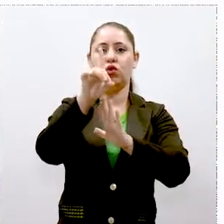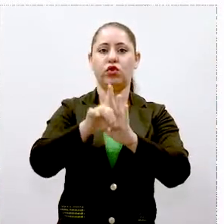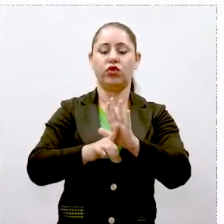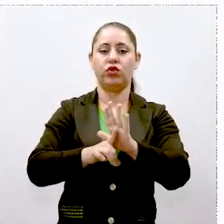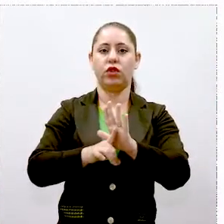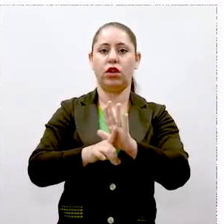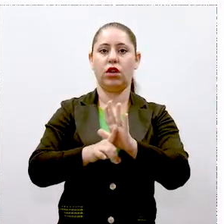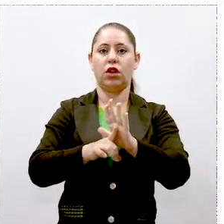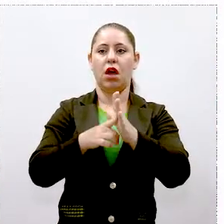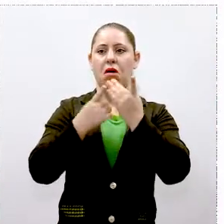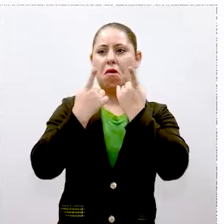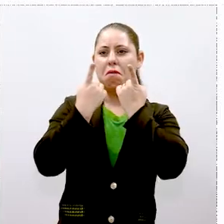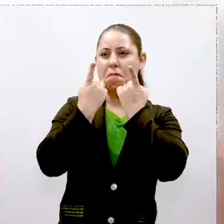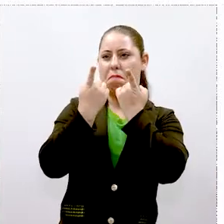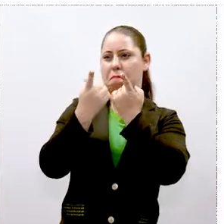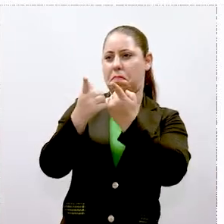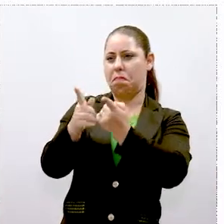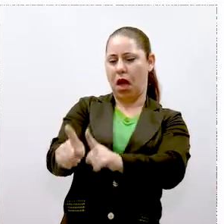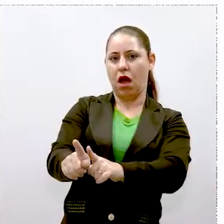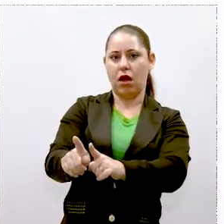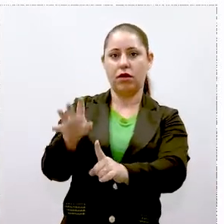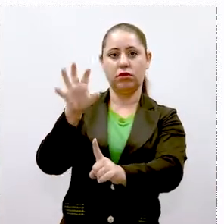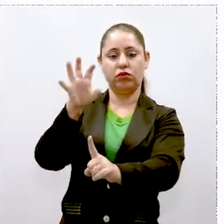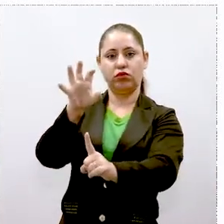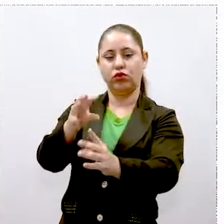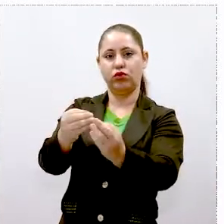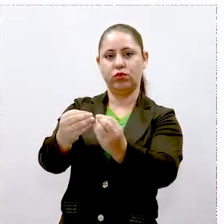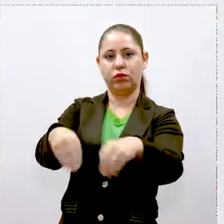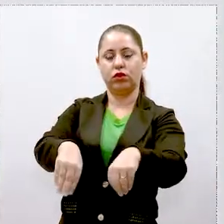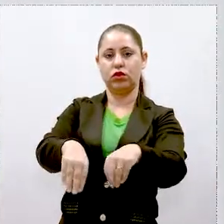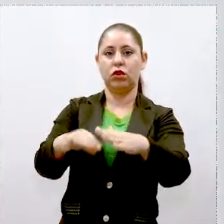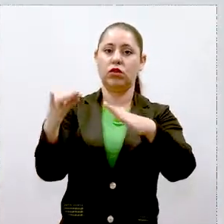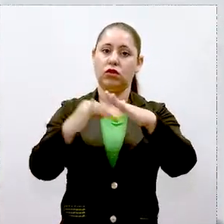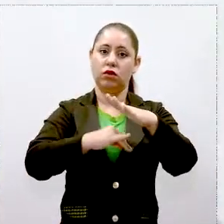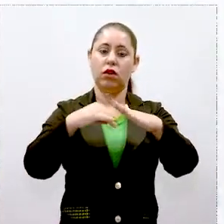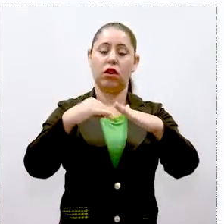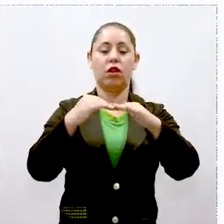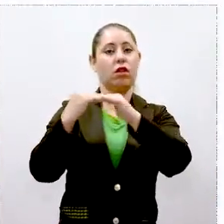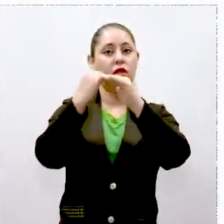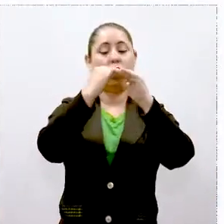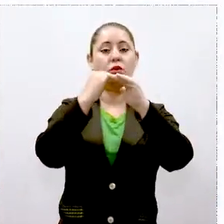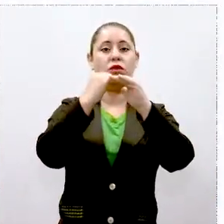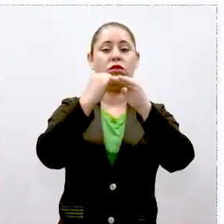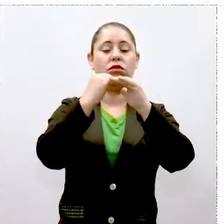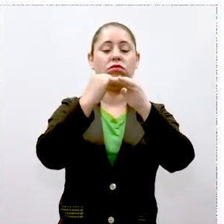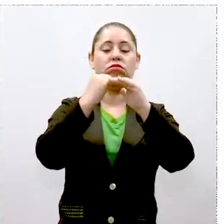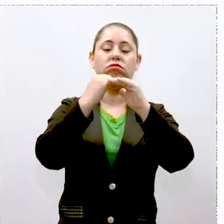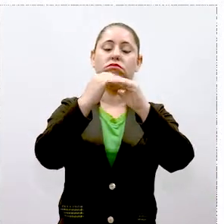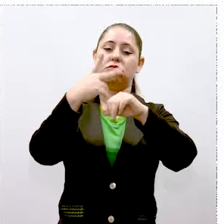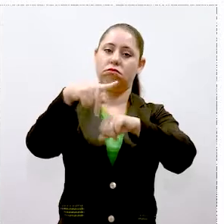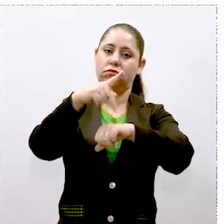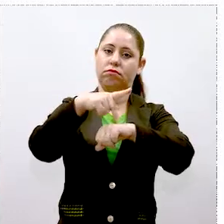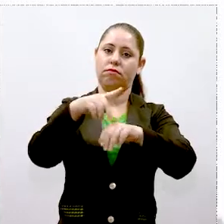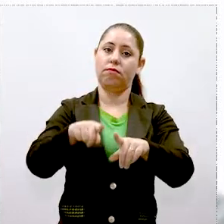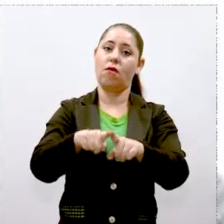direito de atacar as instituições e a democracia no